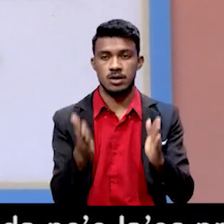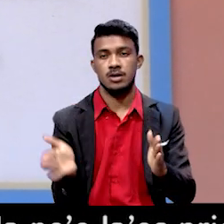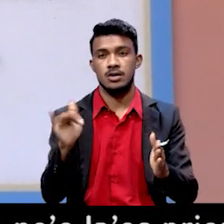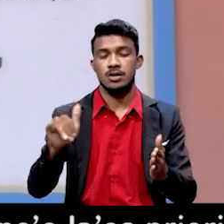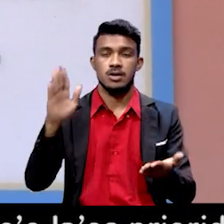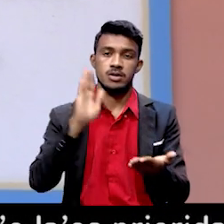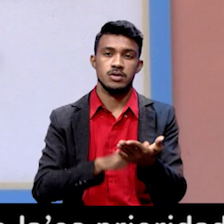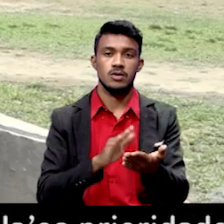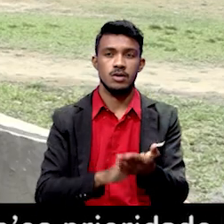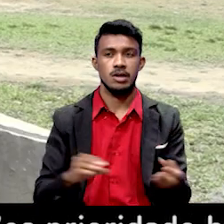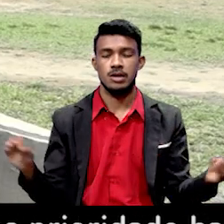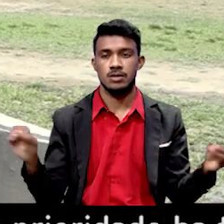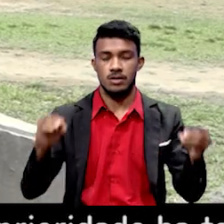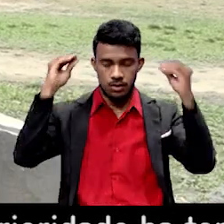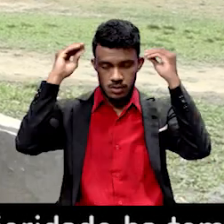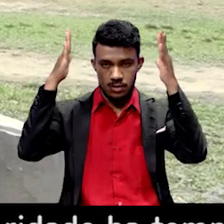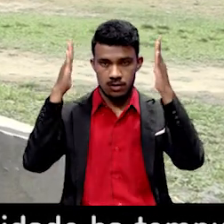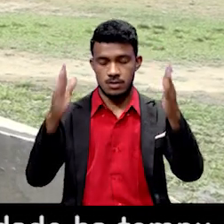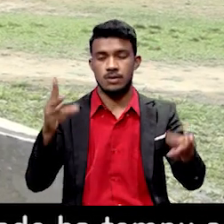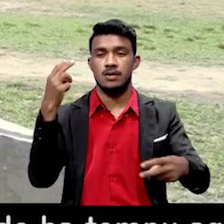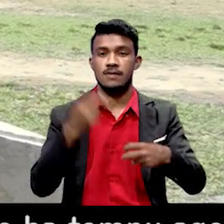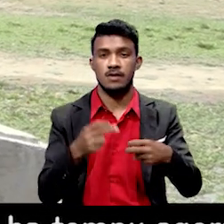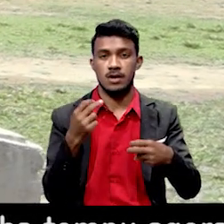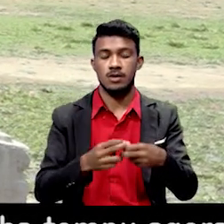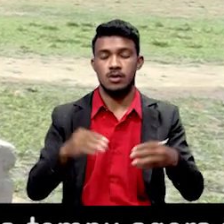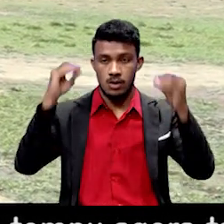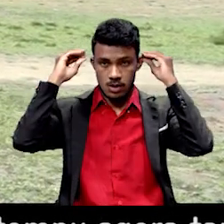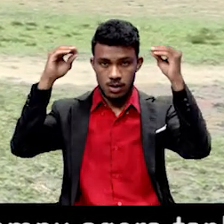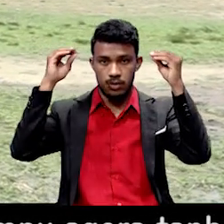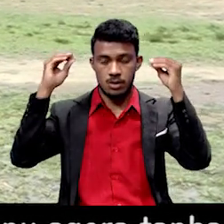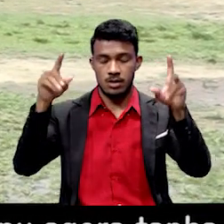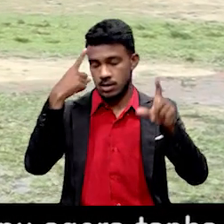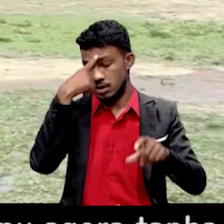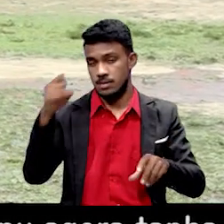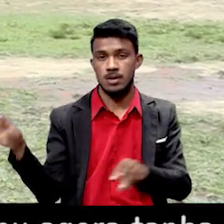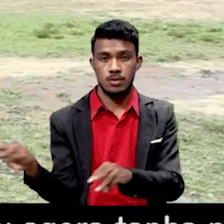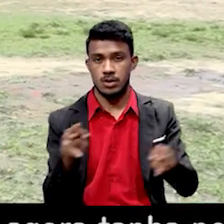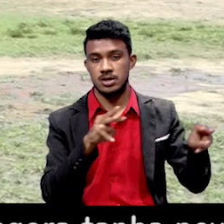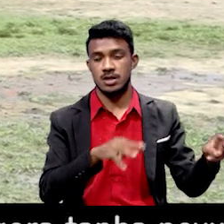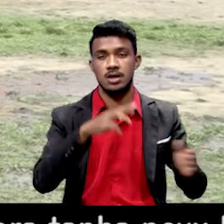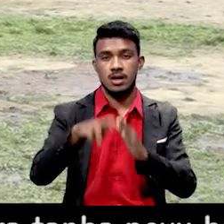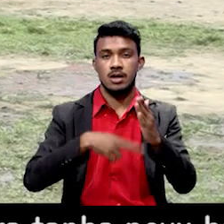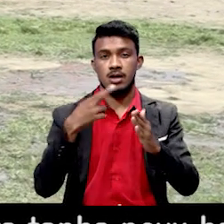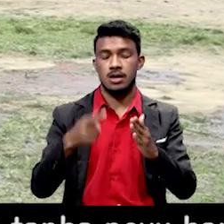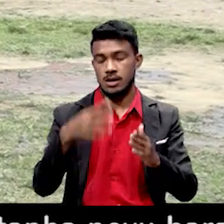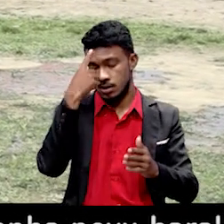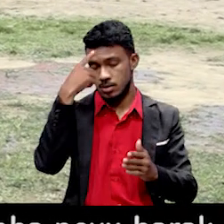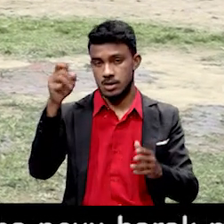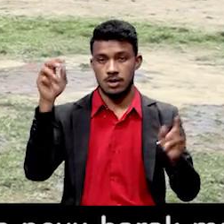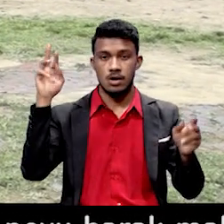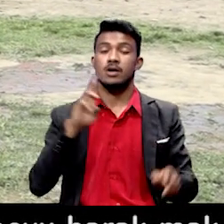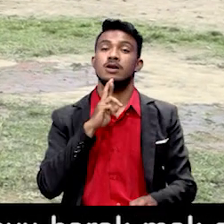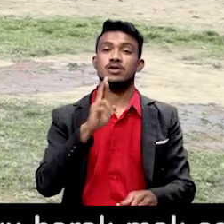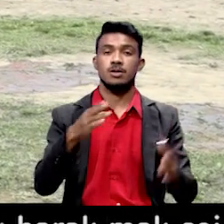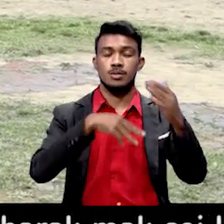no professor sira mos ia dificuldade ato hanorin, tamba mudança ia currículum. Também nem a tu resolve problema